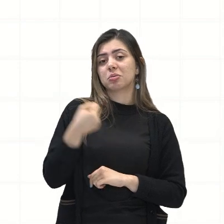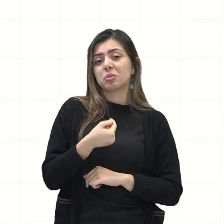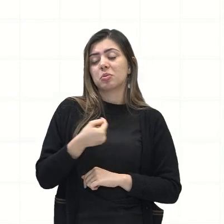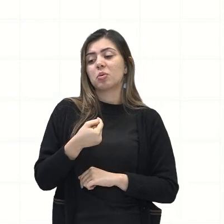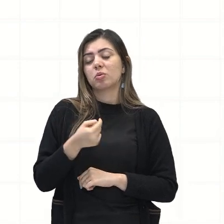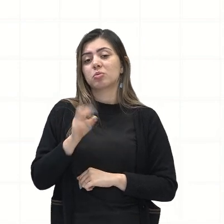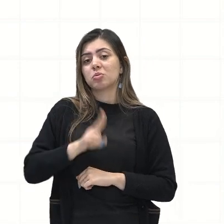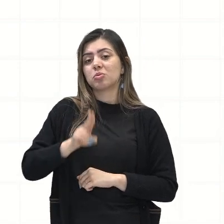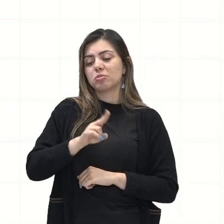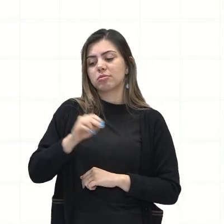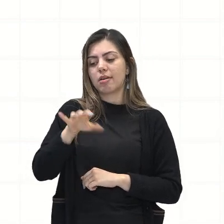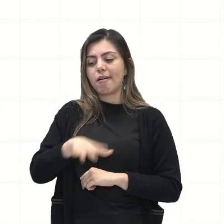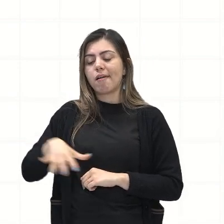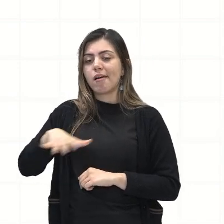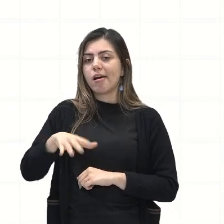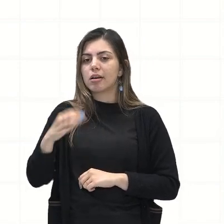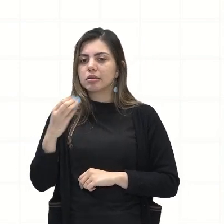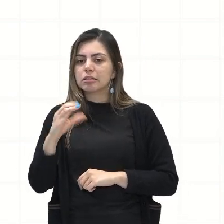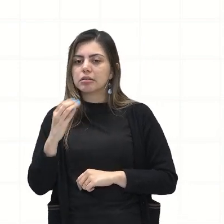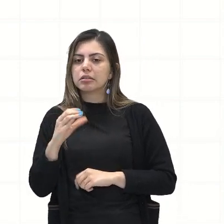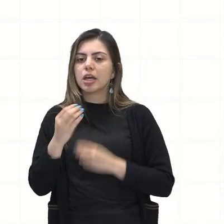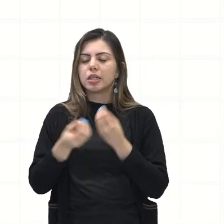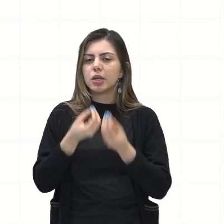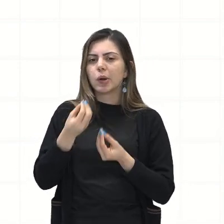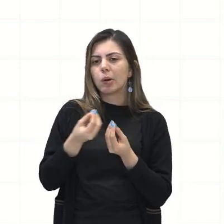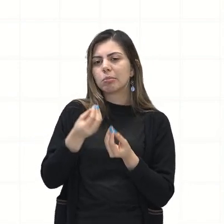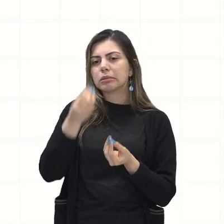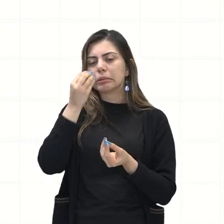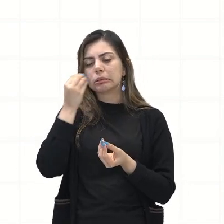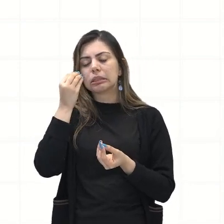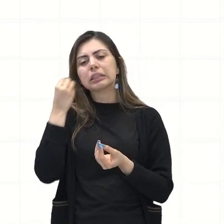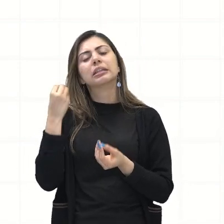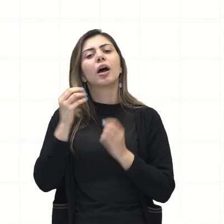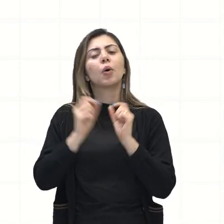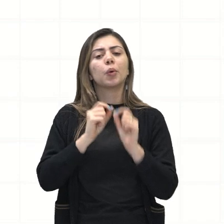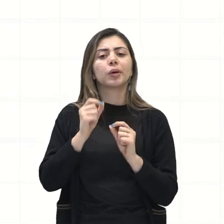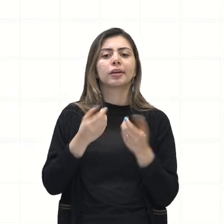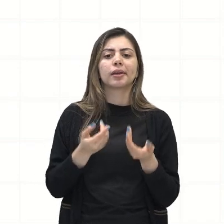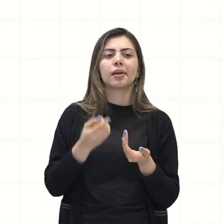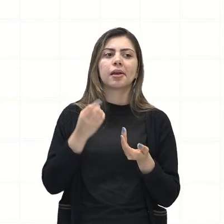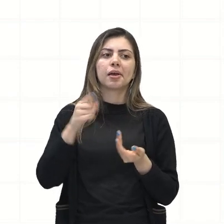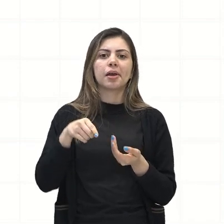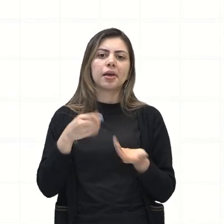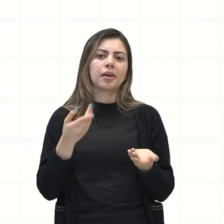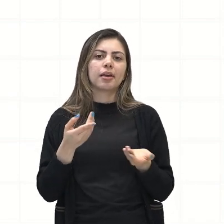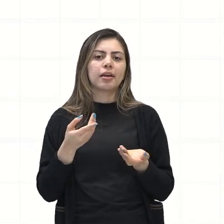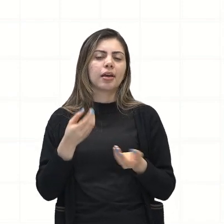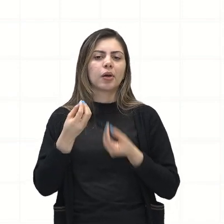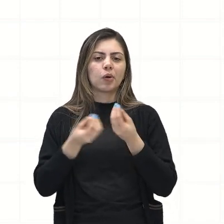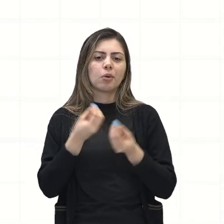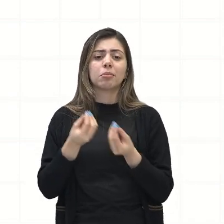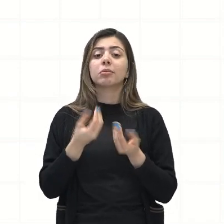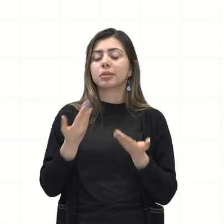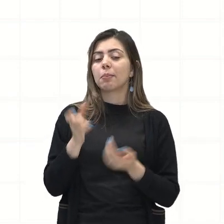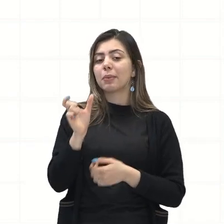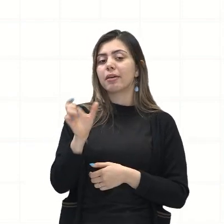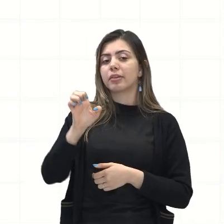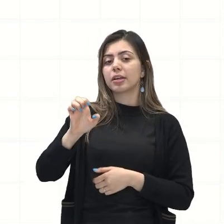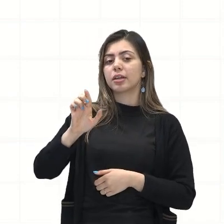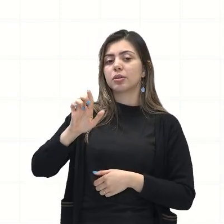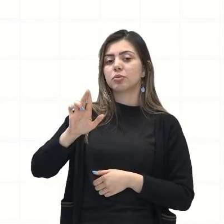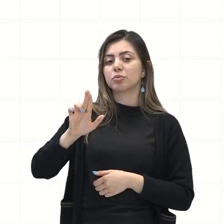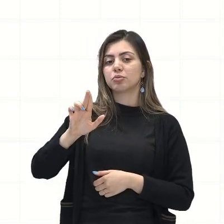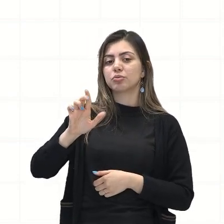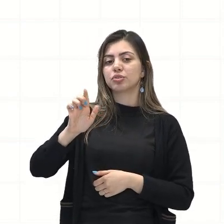da ciência para tentar diminuir, né, outros povos. Olha só, a eugenia é um conjunto